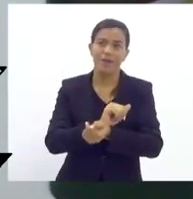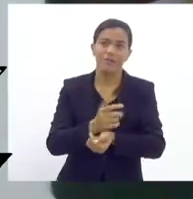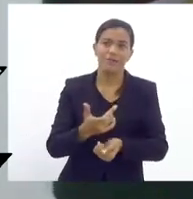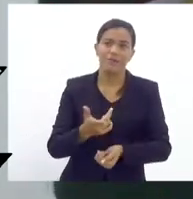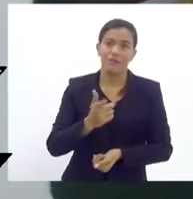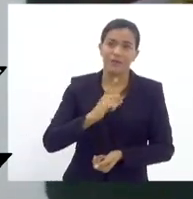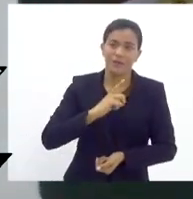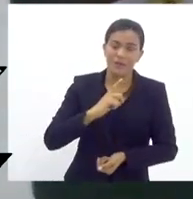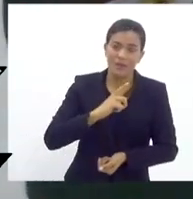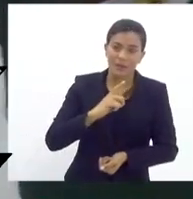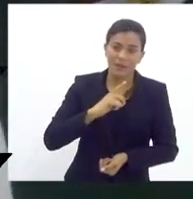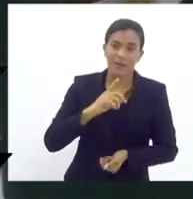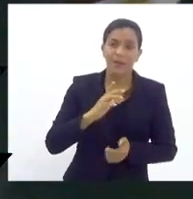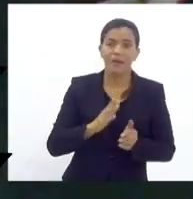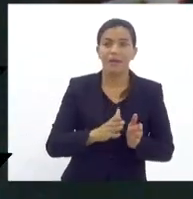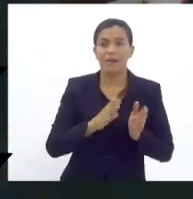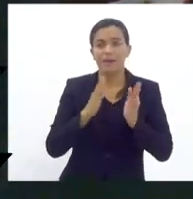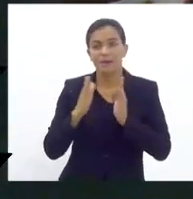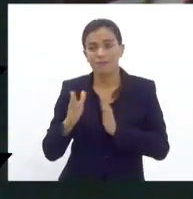refrigerado